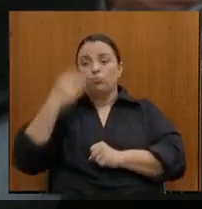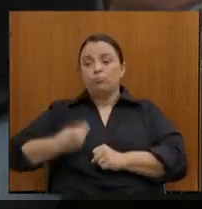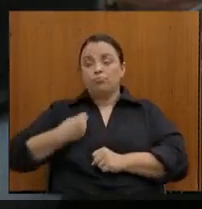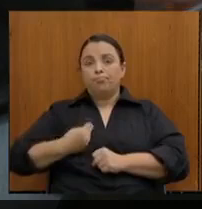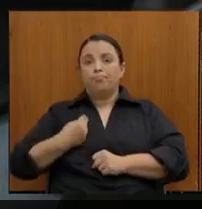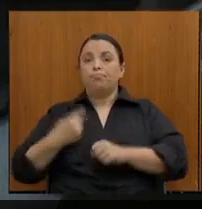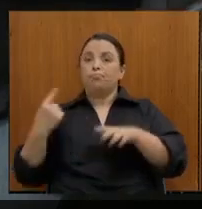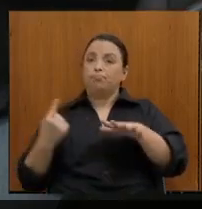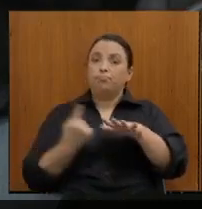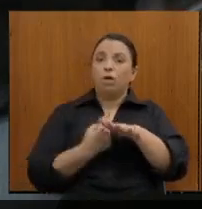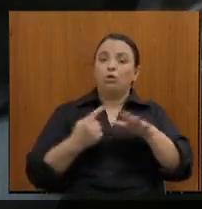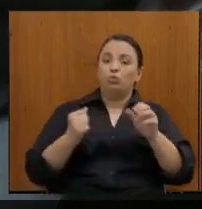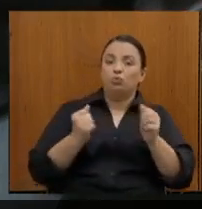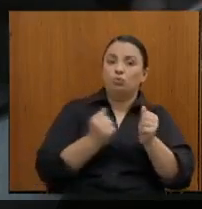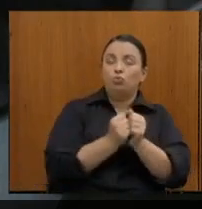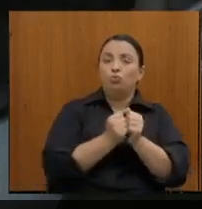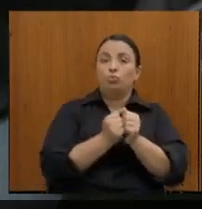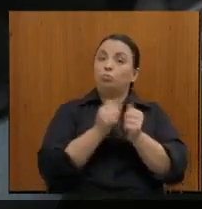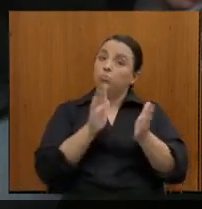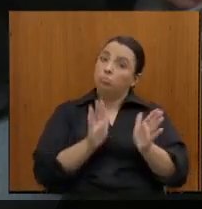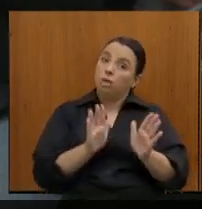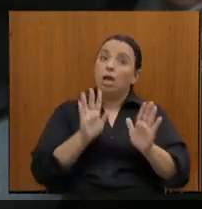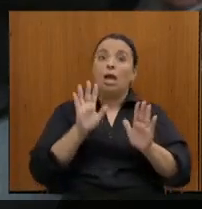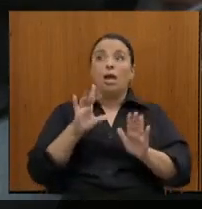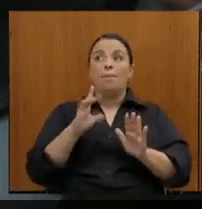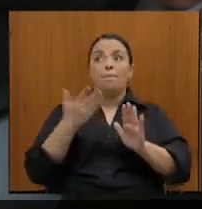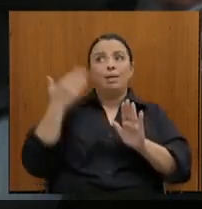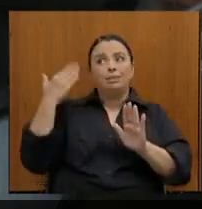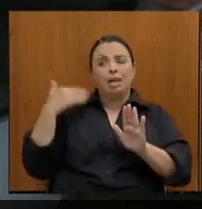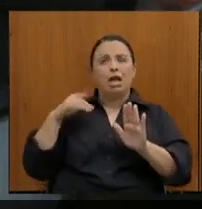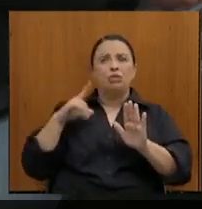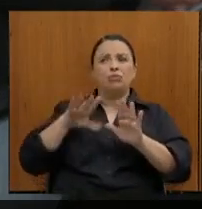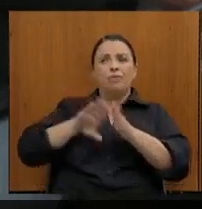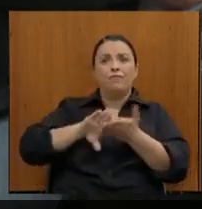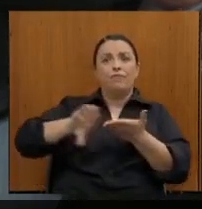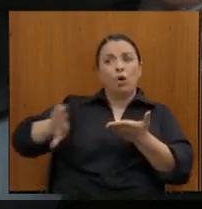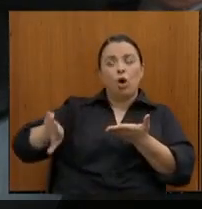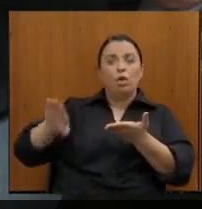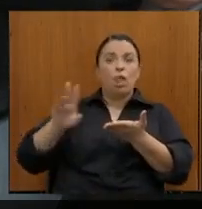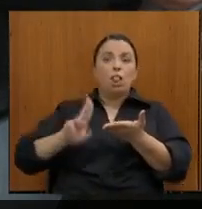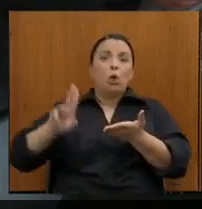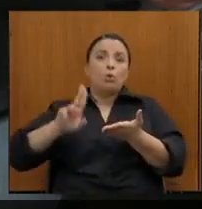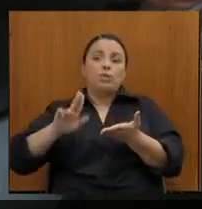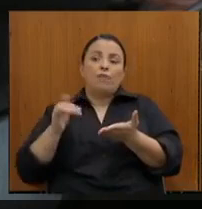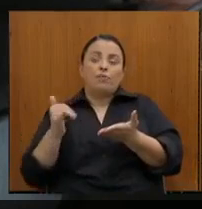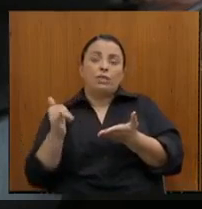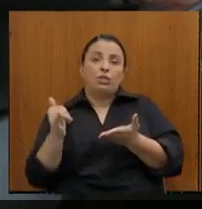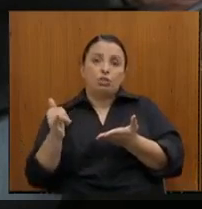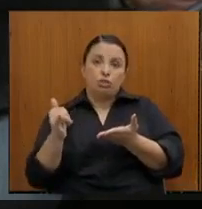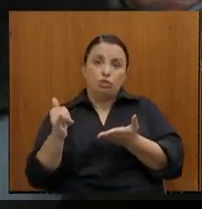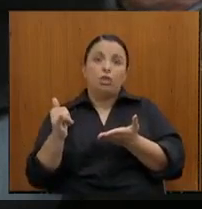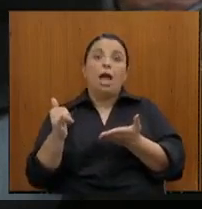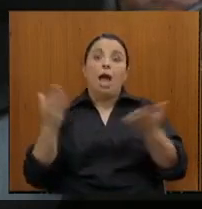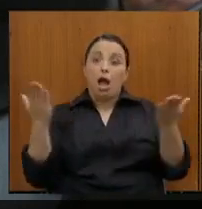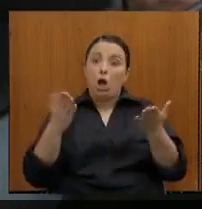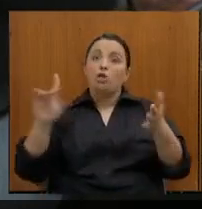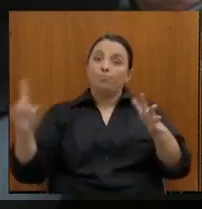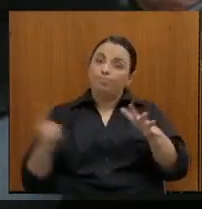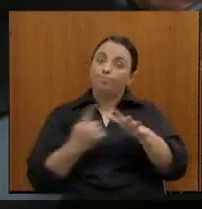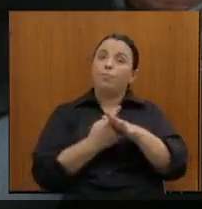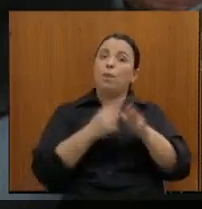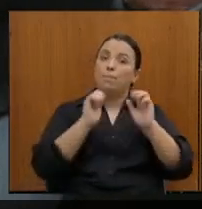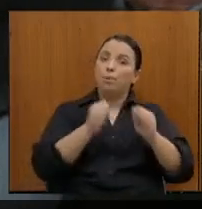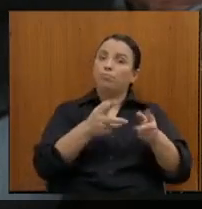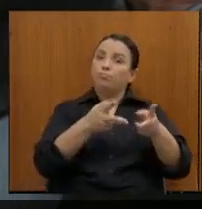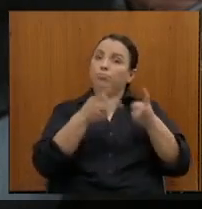que até o início do século estava excluídas do consumo proporcionar gigantescos demandas